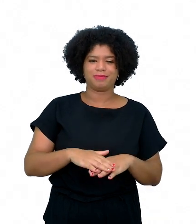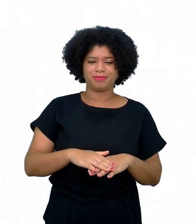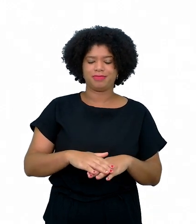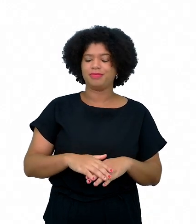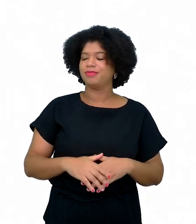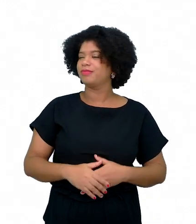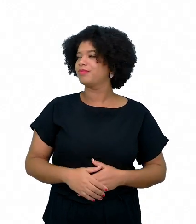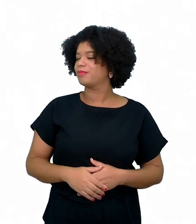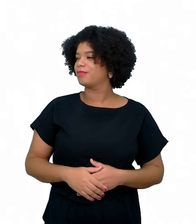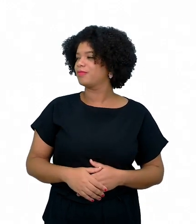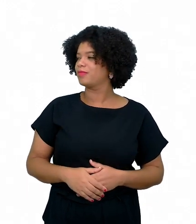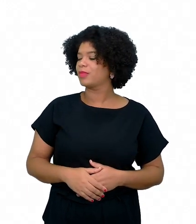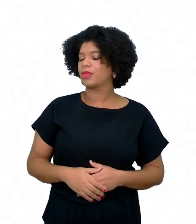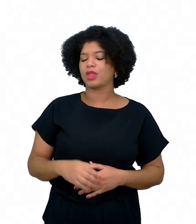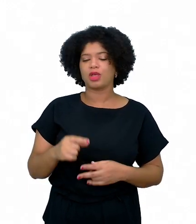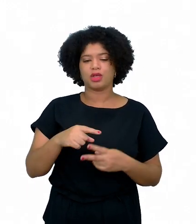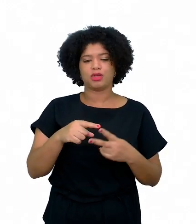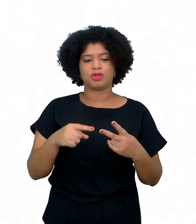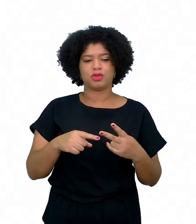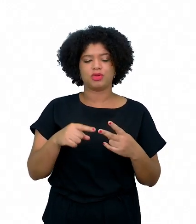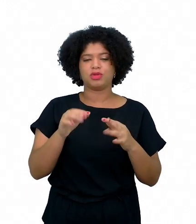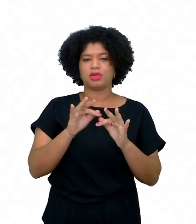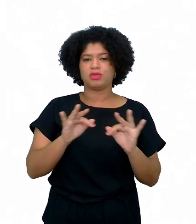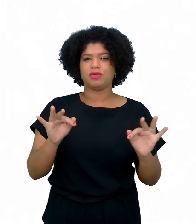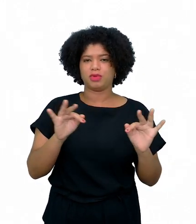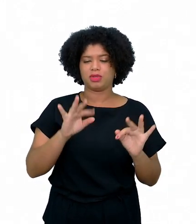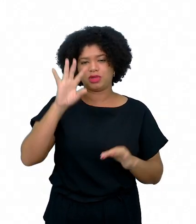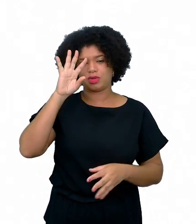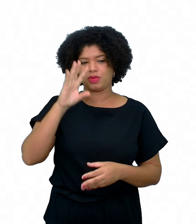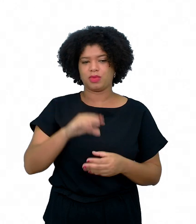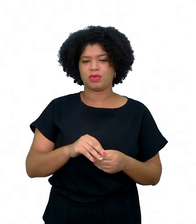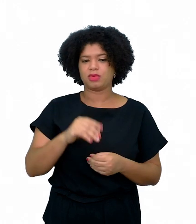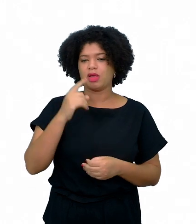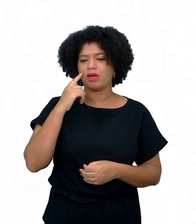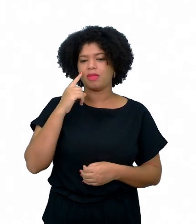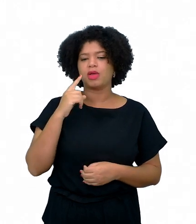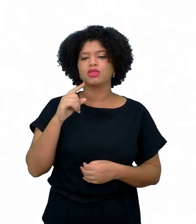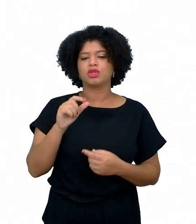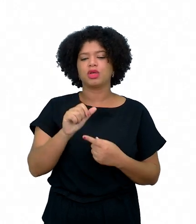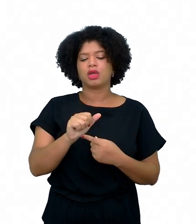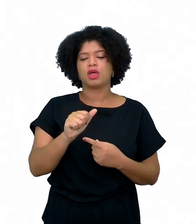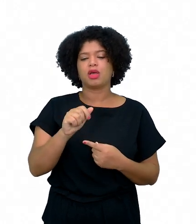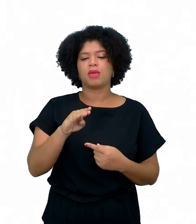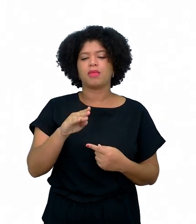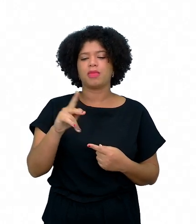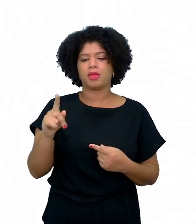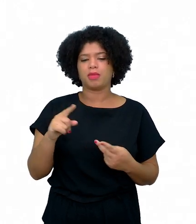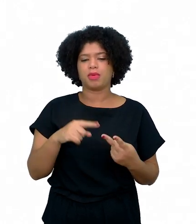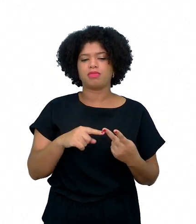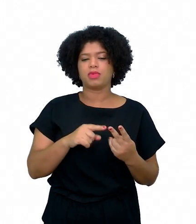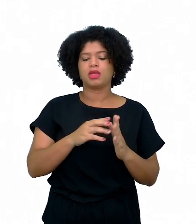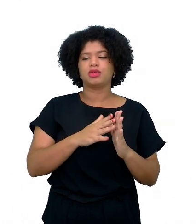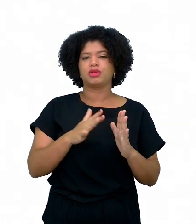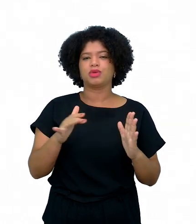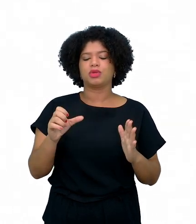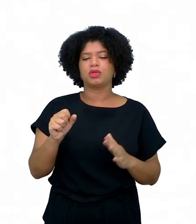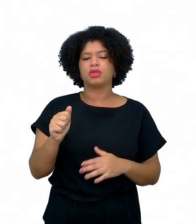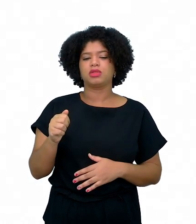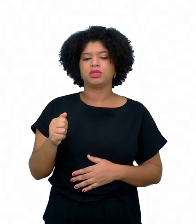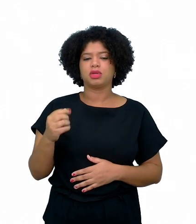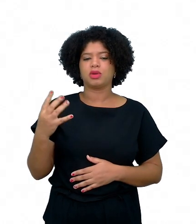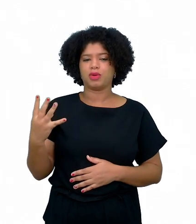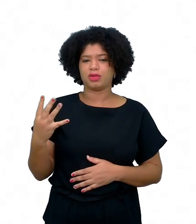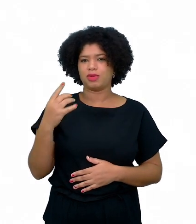aqui 2 palavras, falamos da ABP rapidamente e falamos da nossa sequência como mini lições para trabalhar a